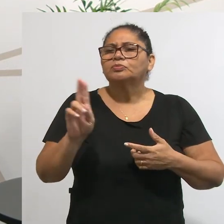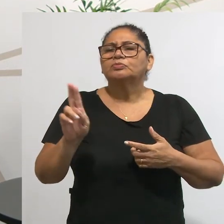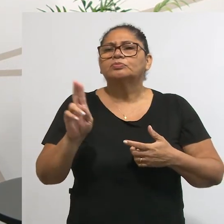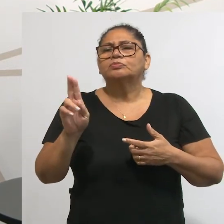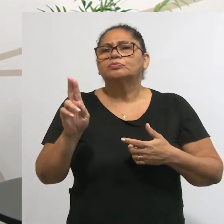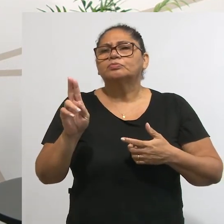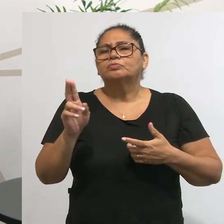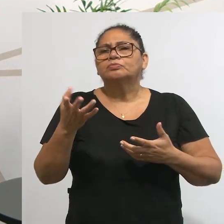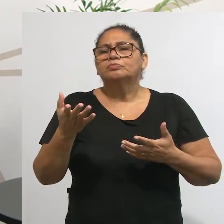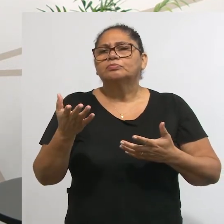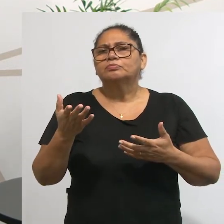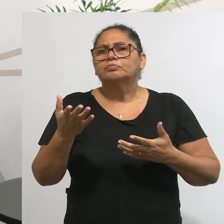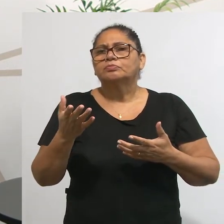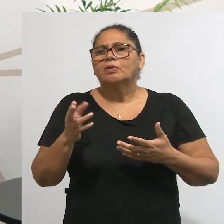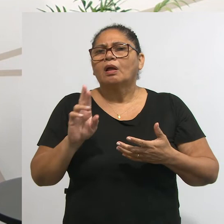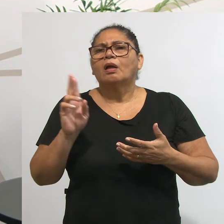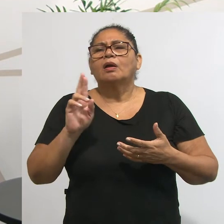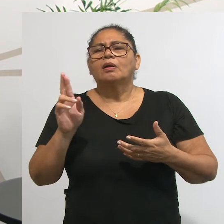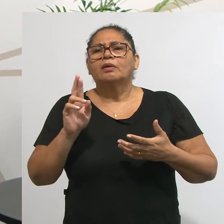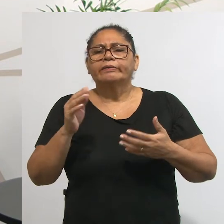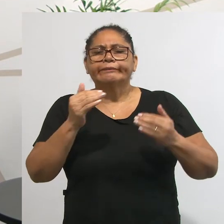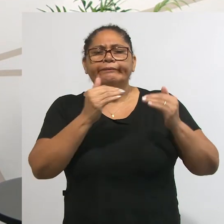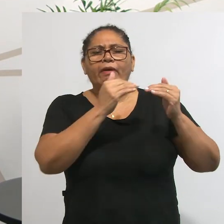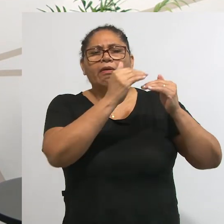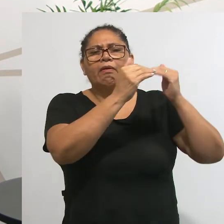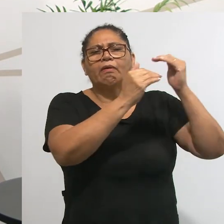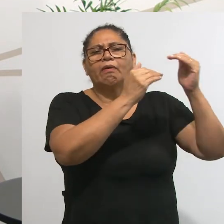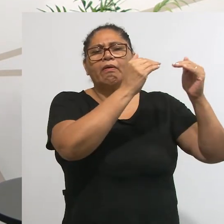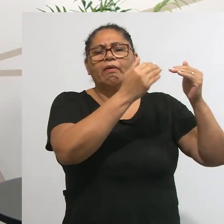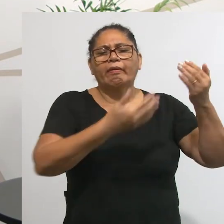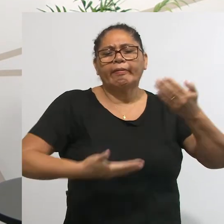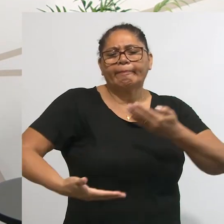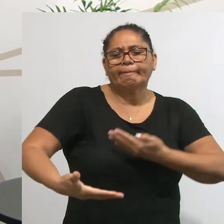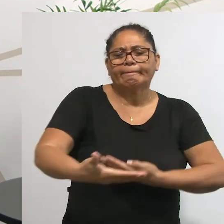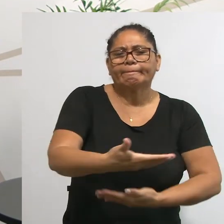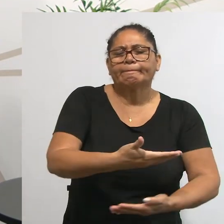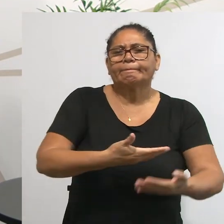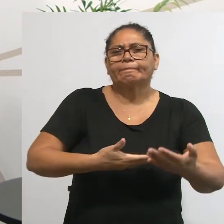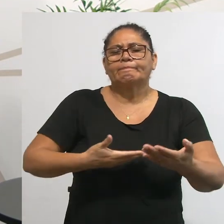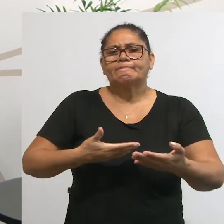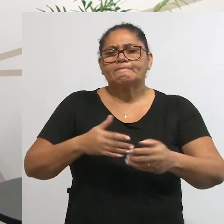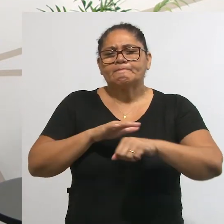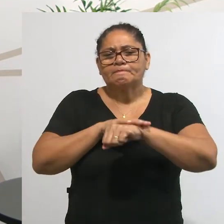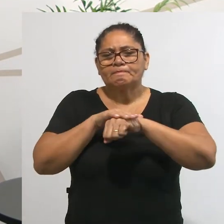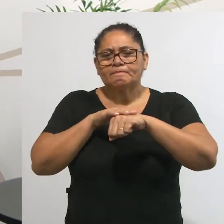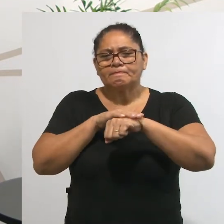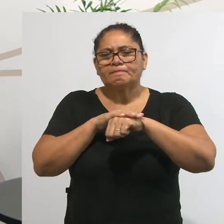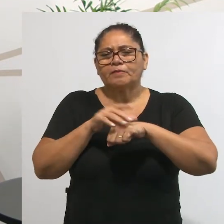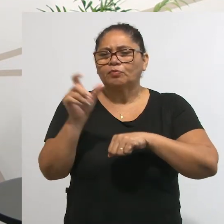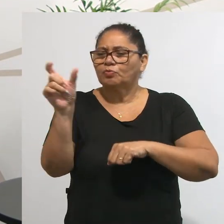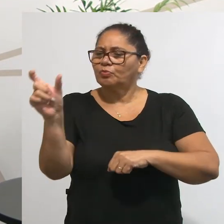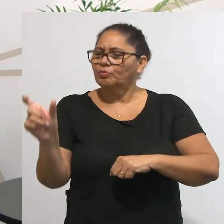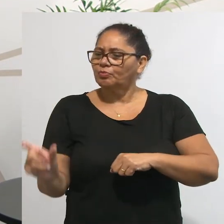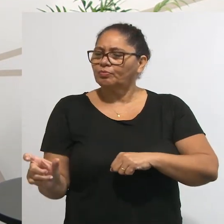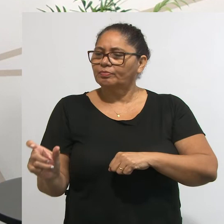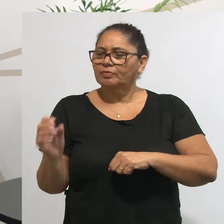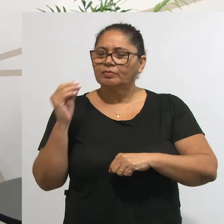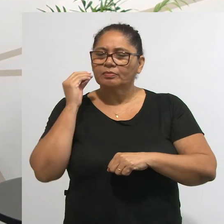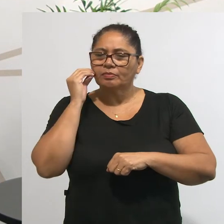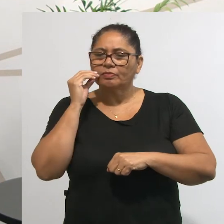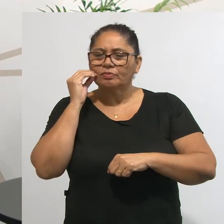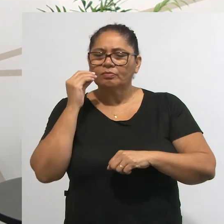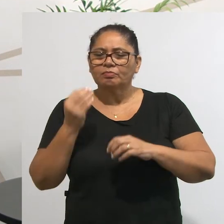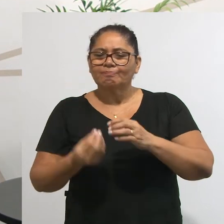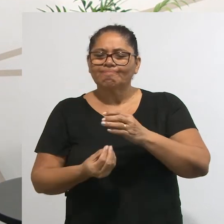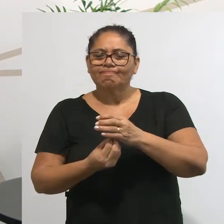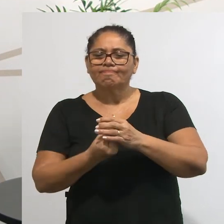você está usando está beneficiando, está construindo uma relação de diálogo, uma relação de sujeitos e uma